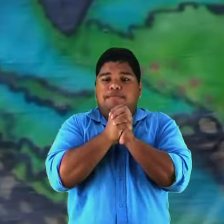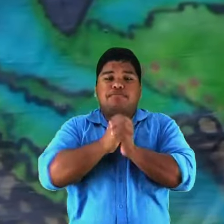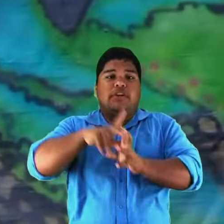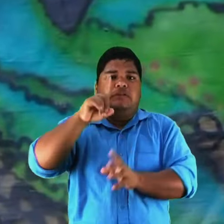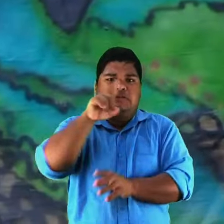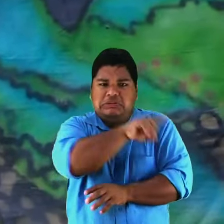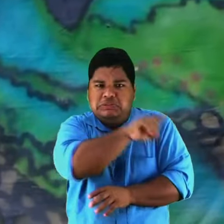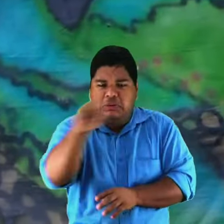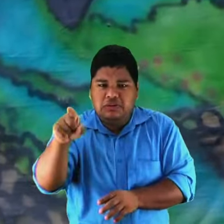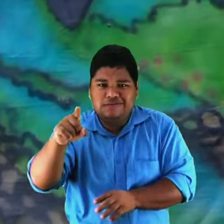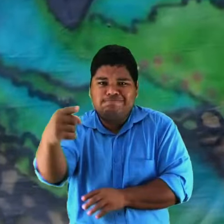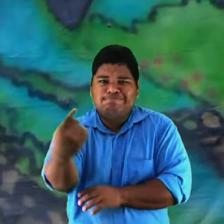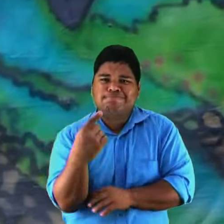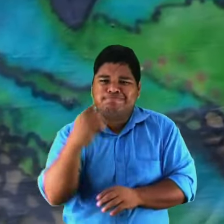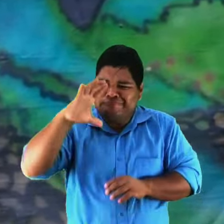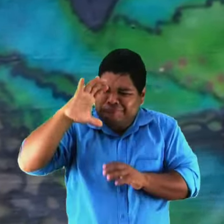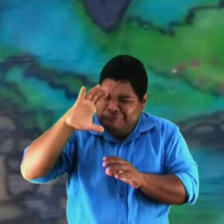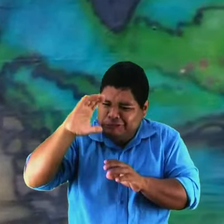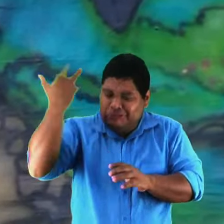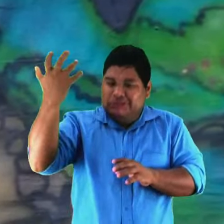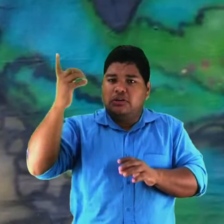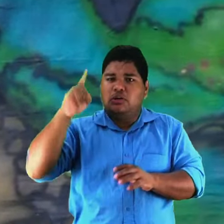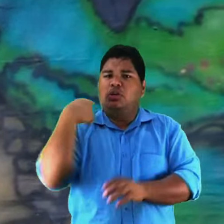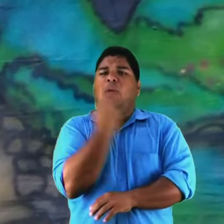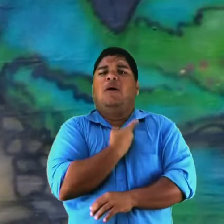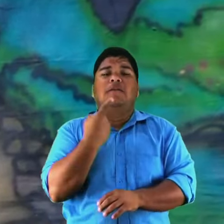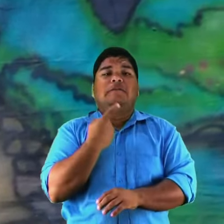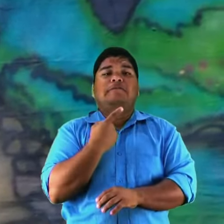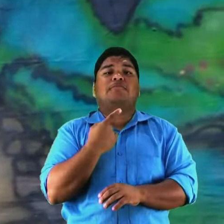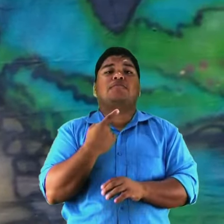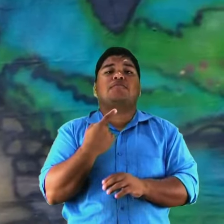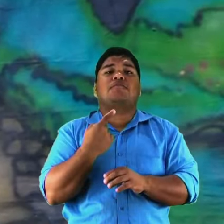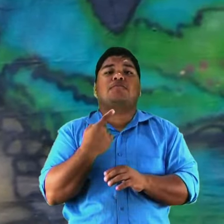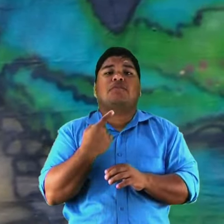chego à conclusão que nós fomos muito enganados durante muito tempo.